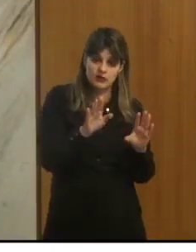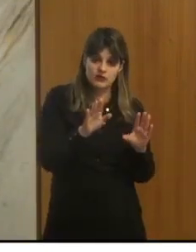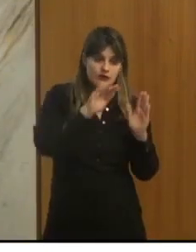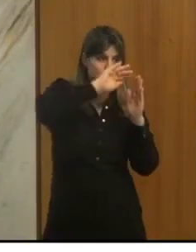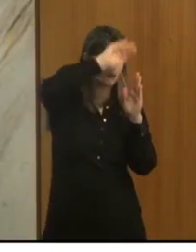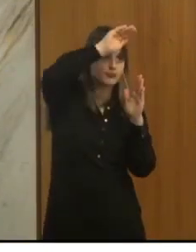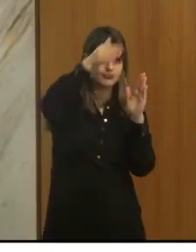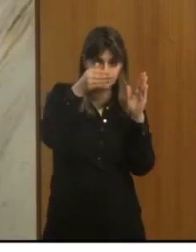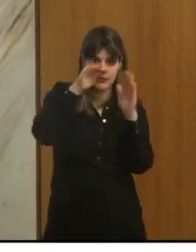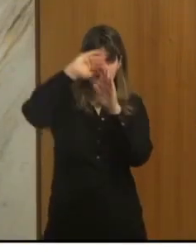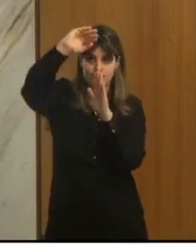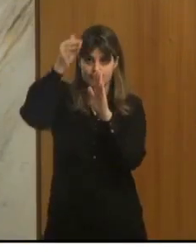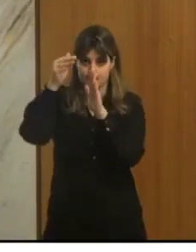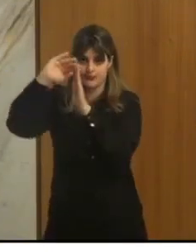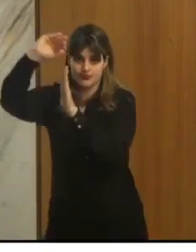quebrados, e que,